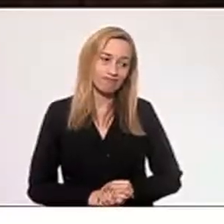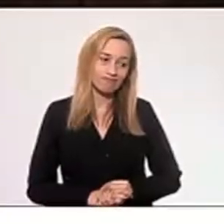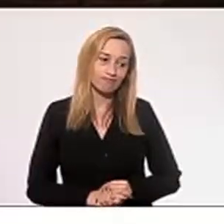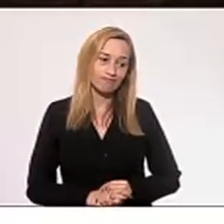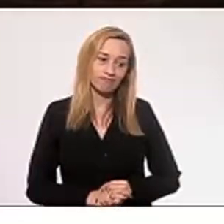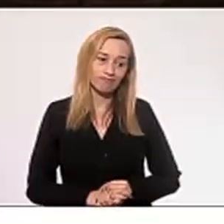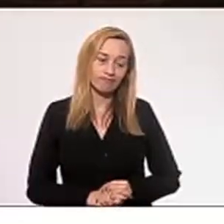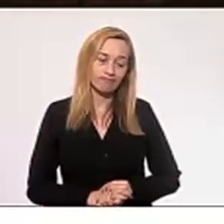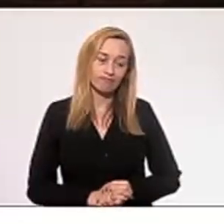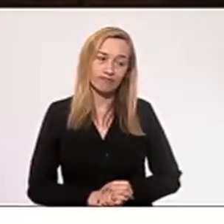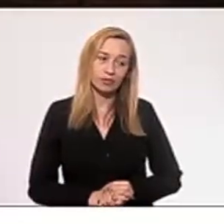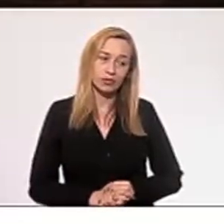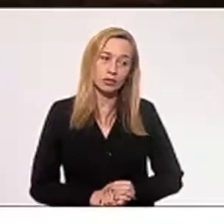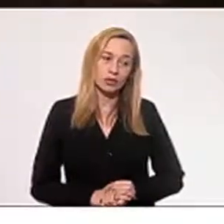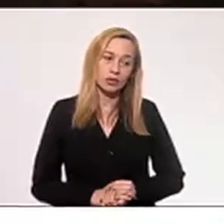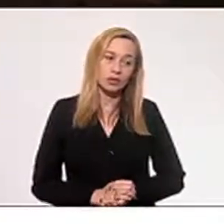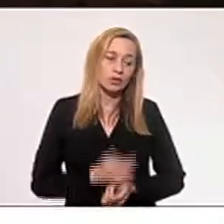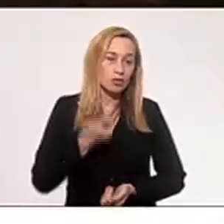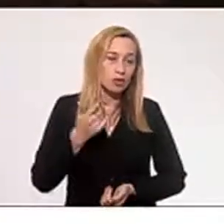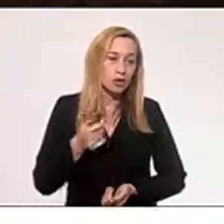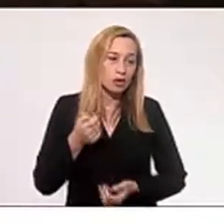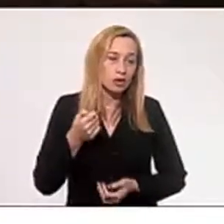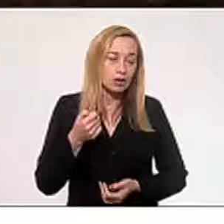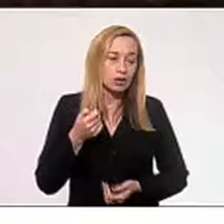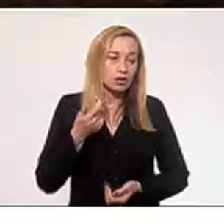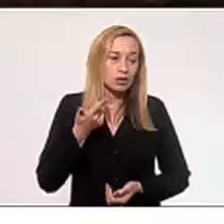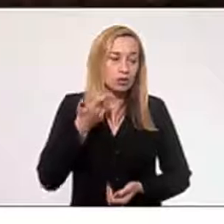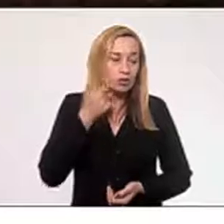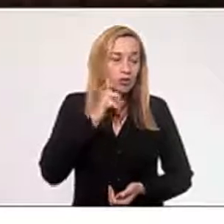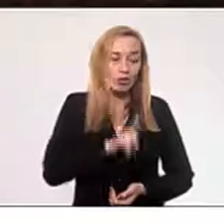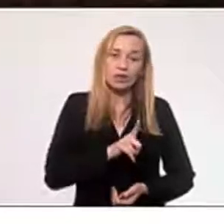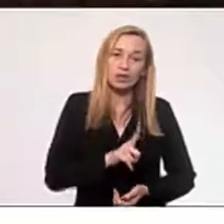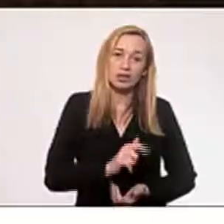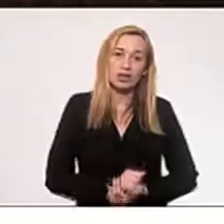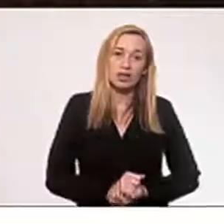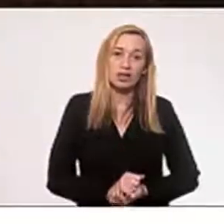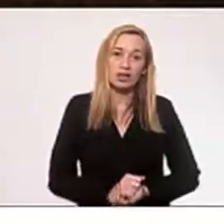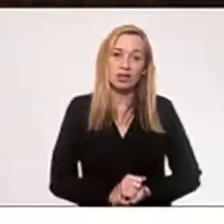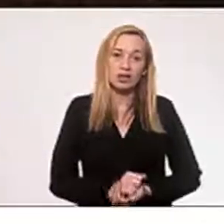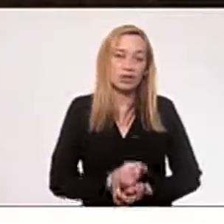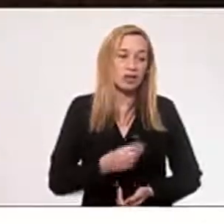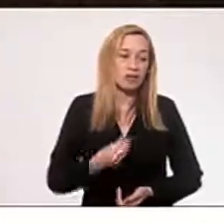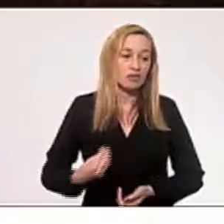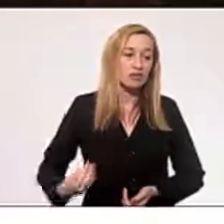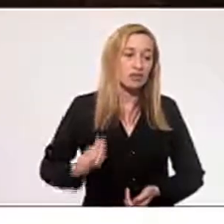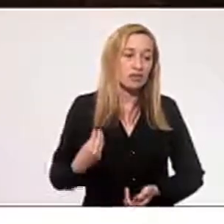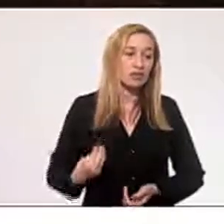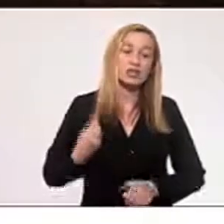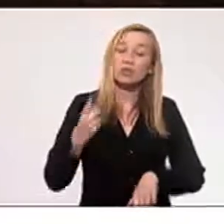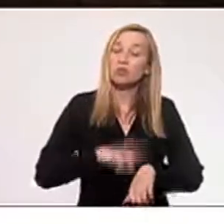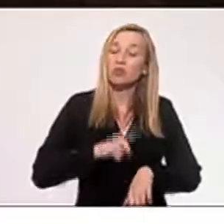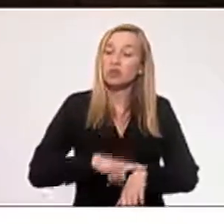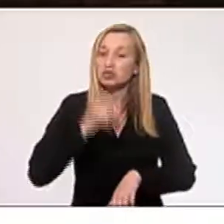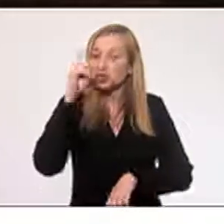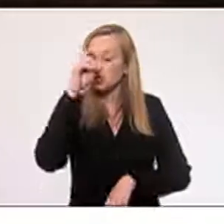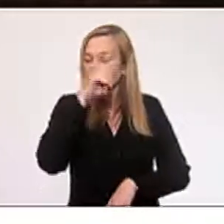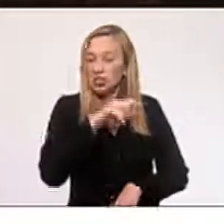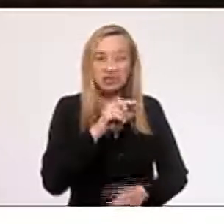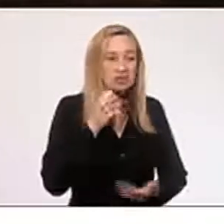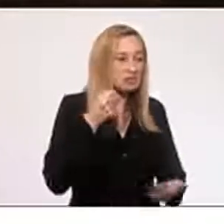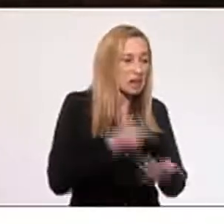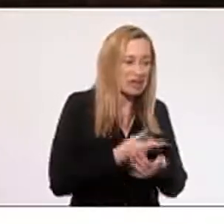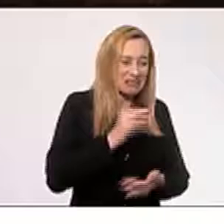suportar o que elas têm suportado. Não é fácil suportar o período crítico, onde não havia pagamento de salários aos